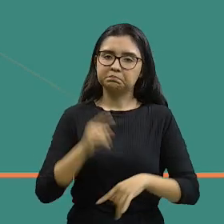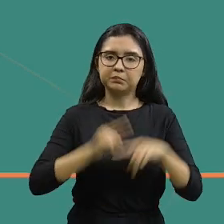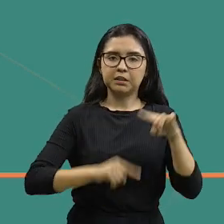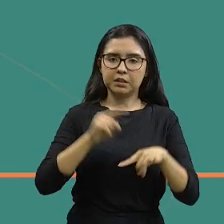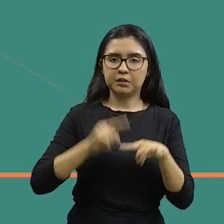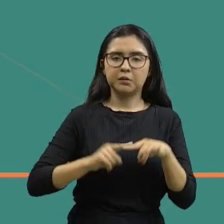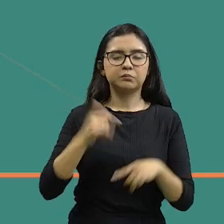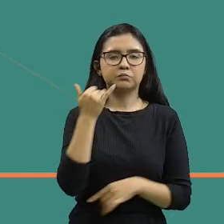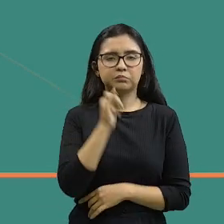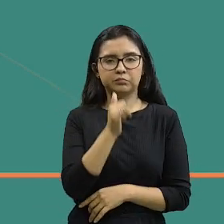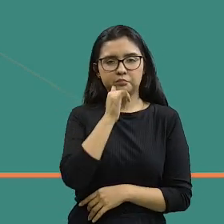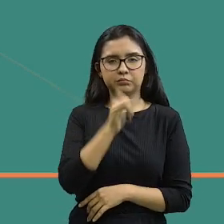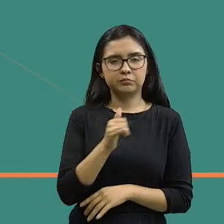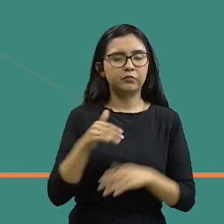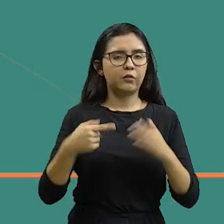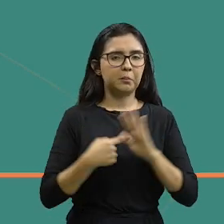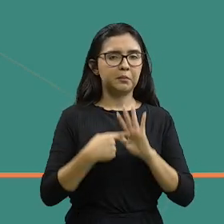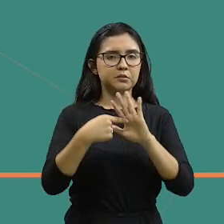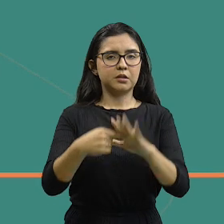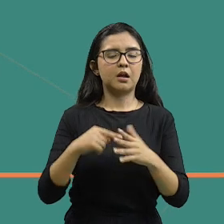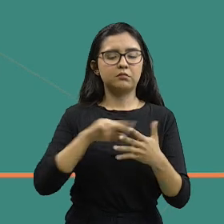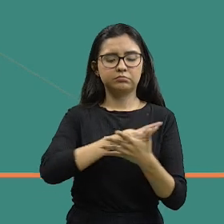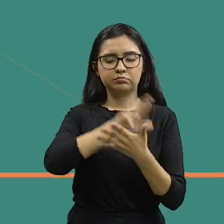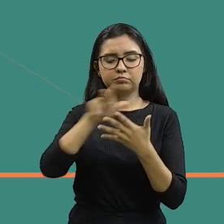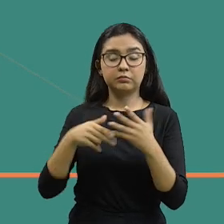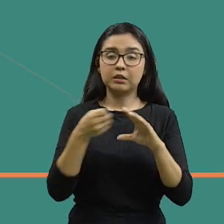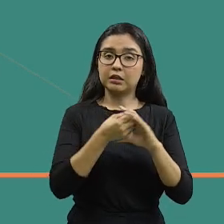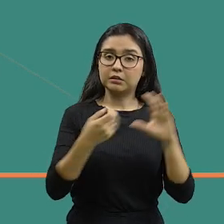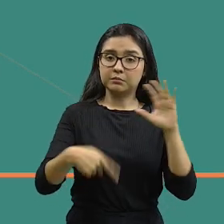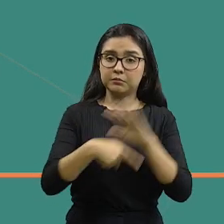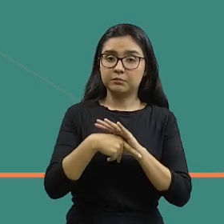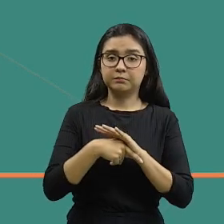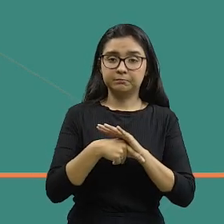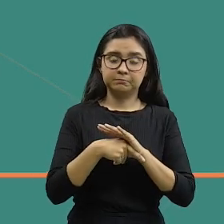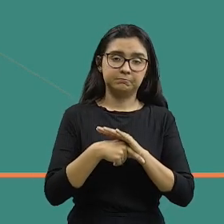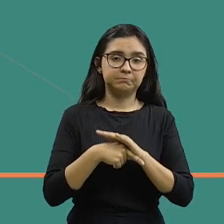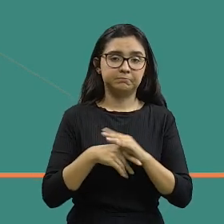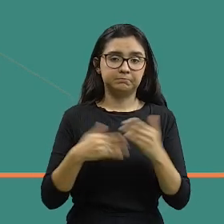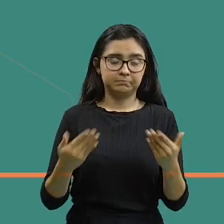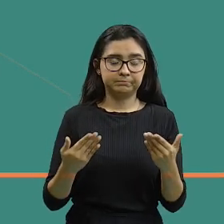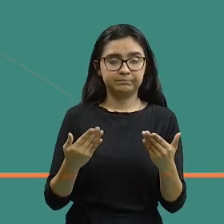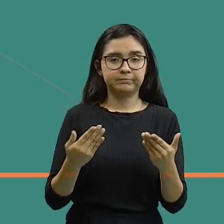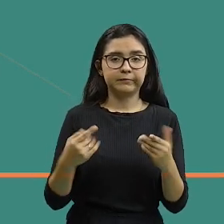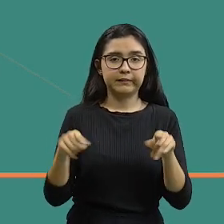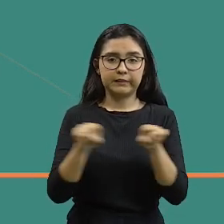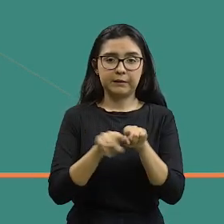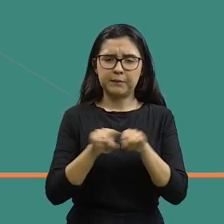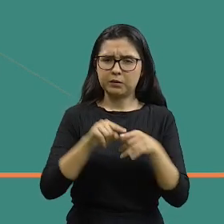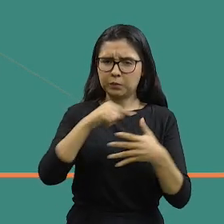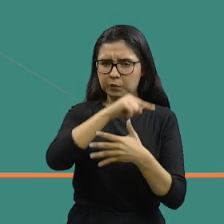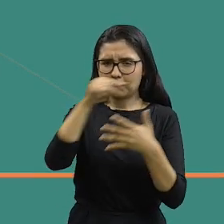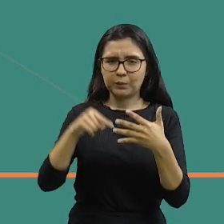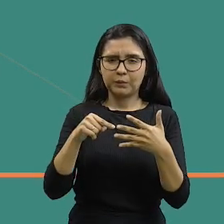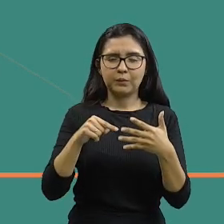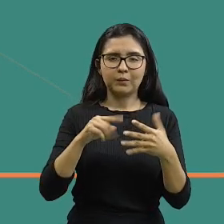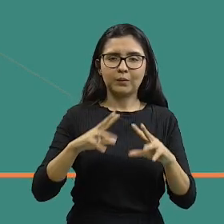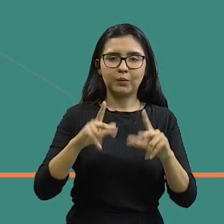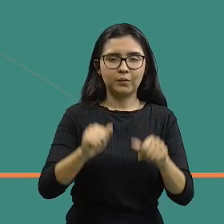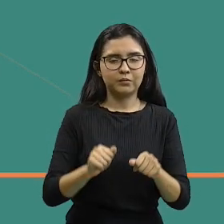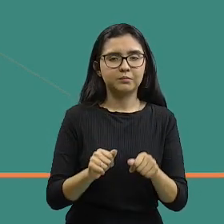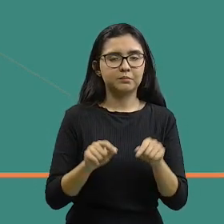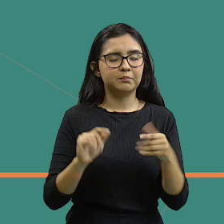apresentar algumas características de alguns dispositivos elétricos. Lógico, não vamos abordar todos, mas a